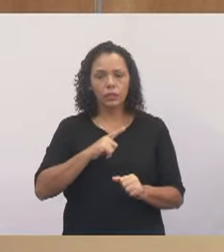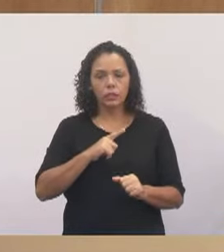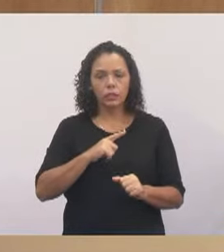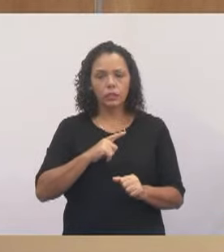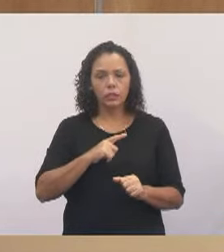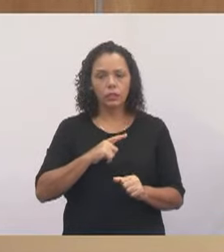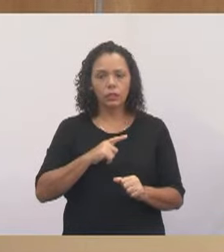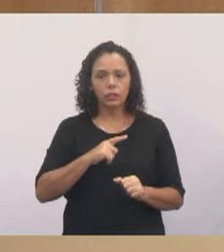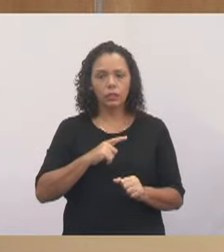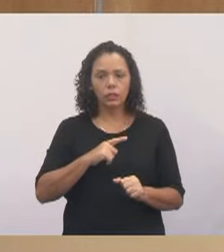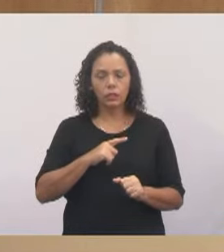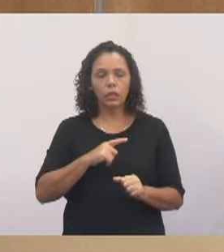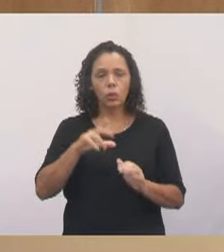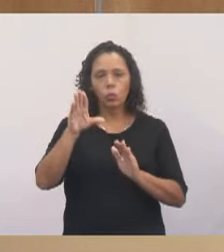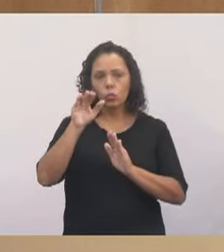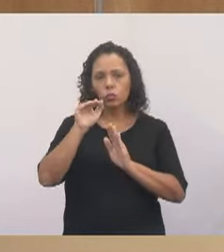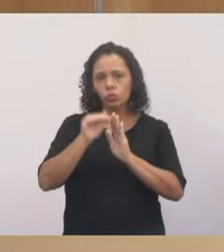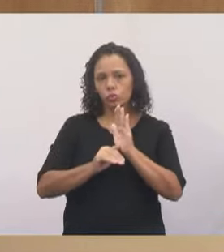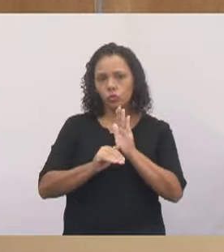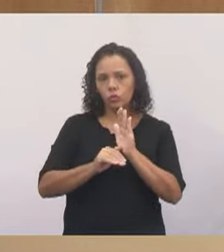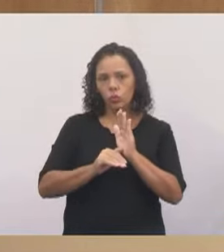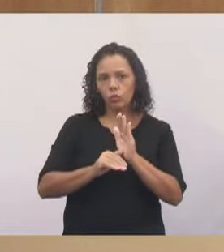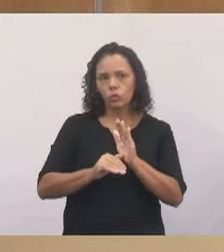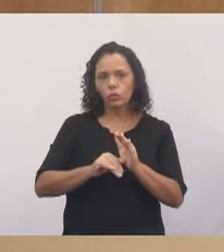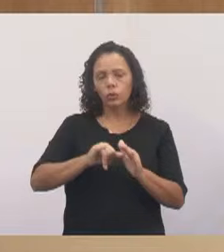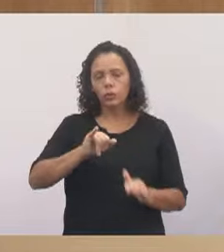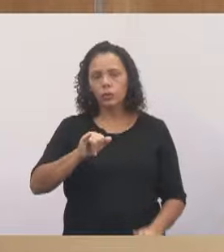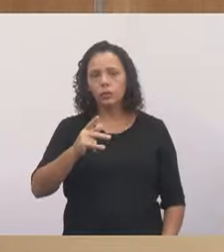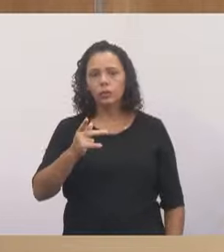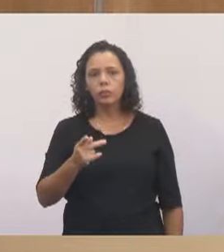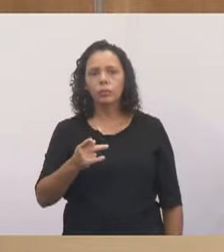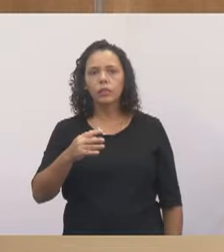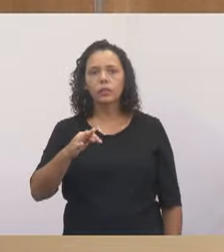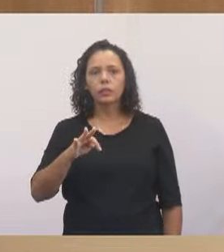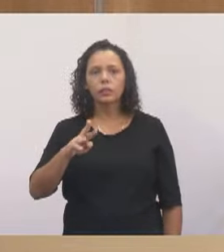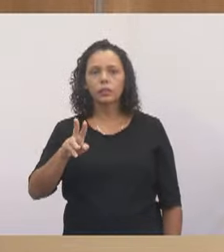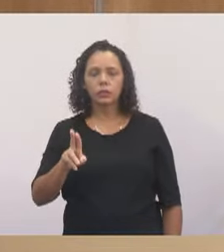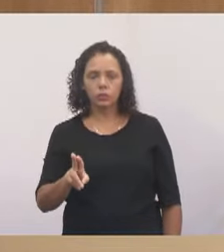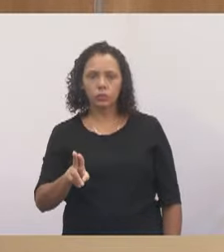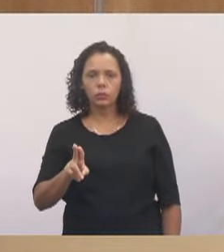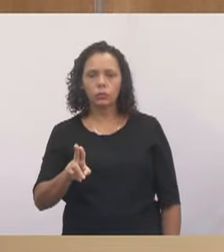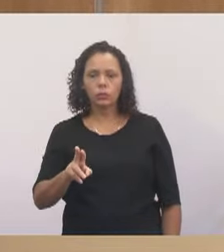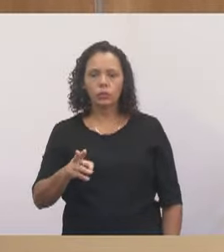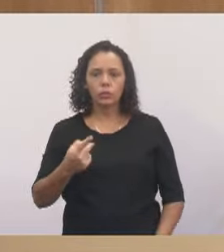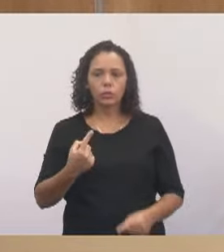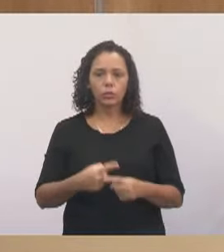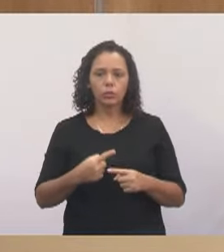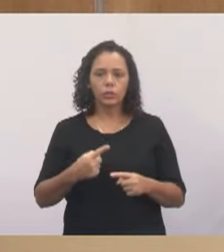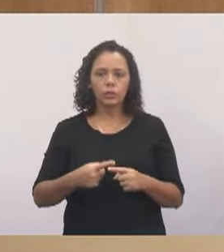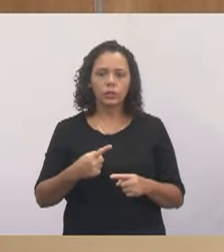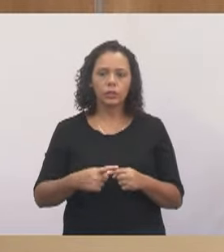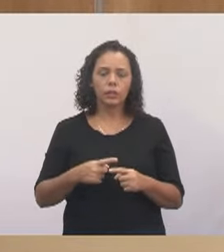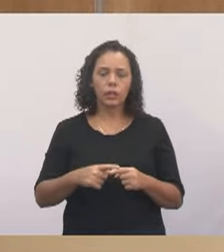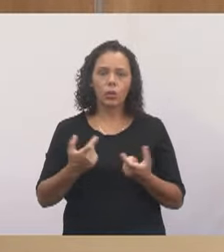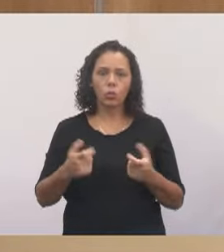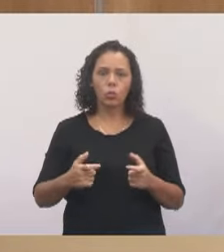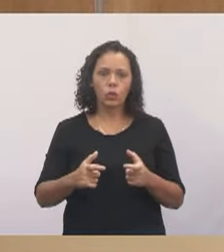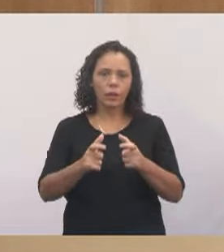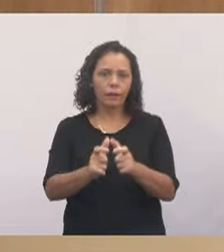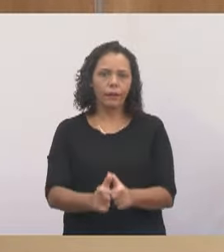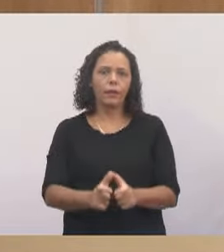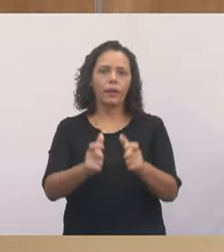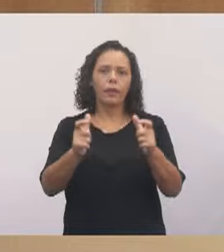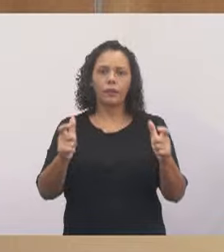mitigação no valor do IPTU. Porque é insustentável, né? Um campo ele é muito grande. E o IPTU que incide sobre ele é um